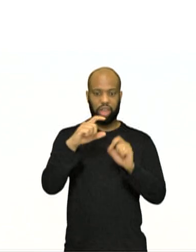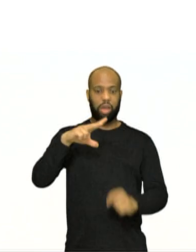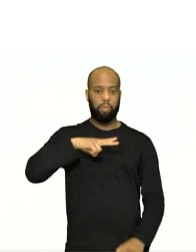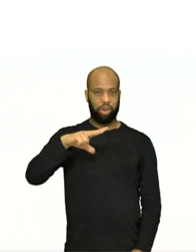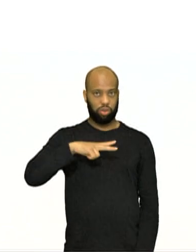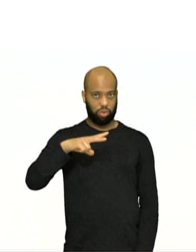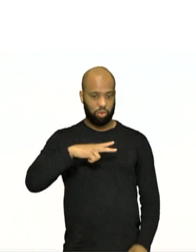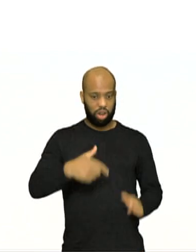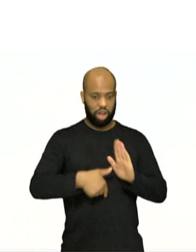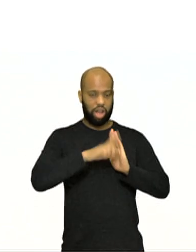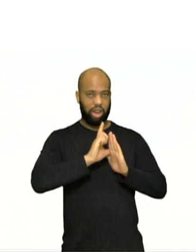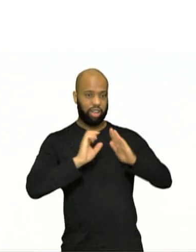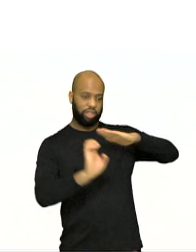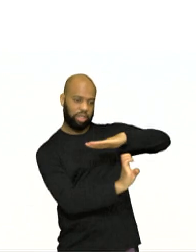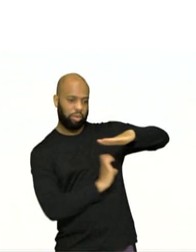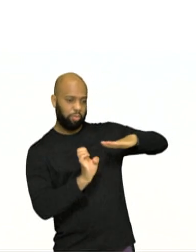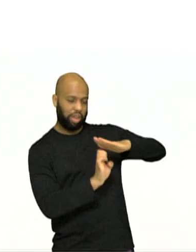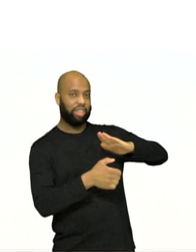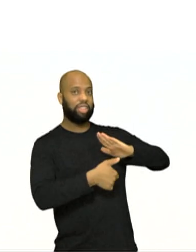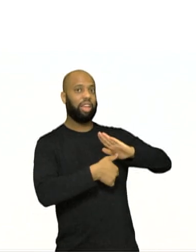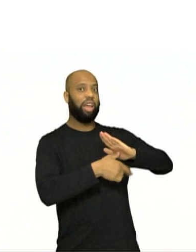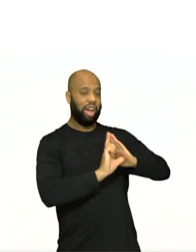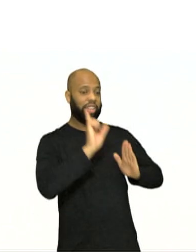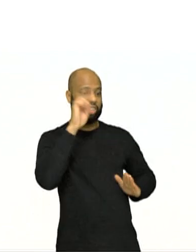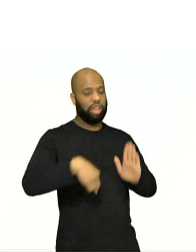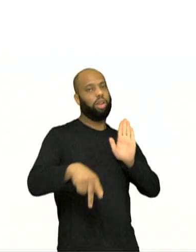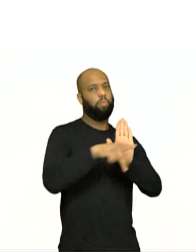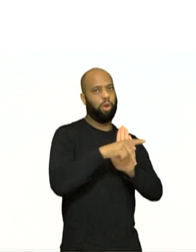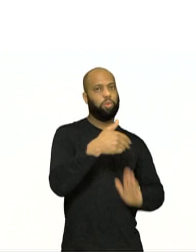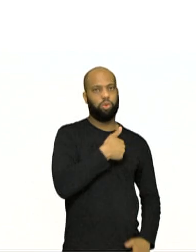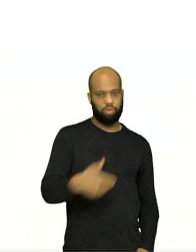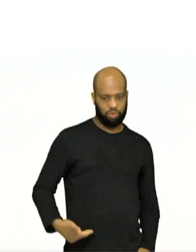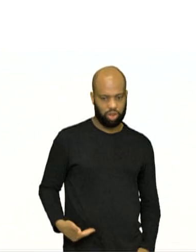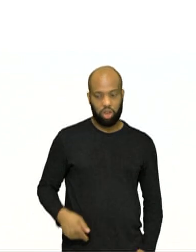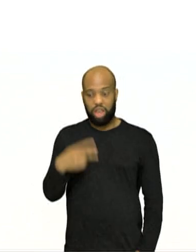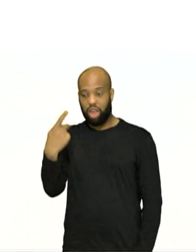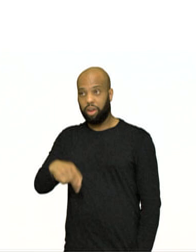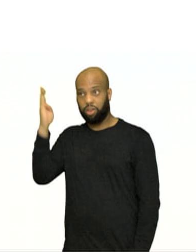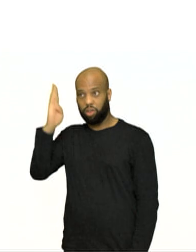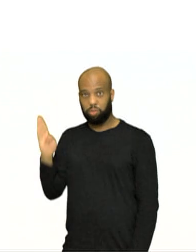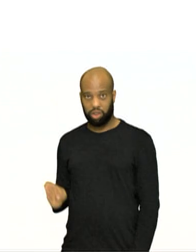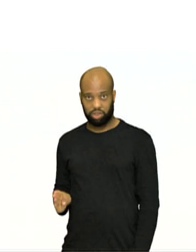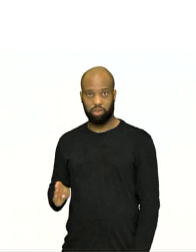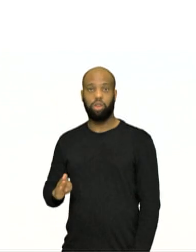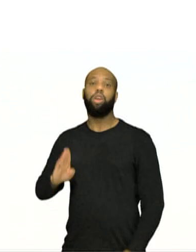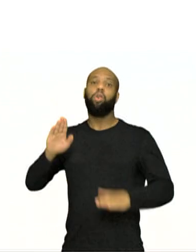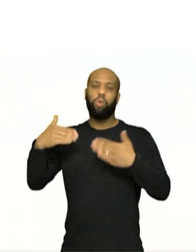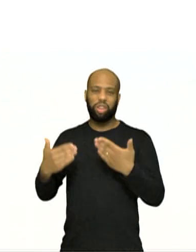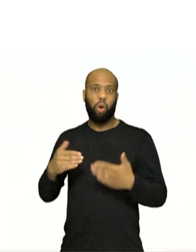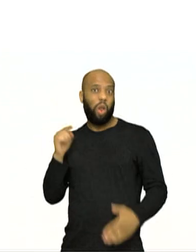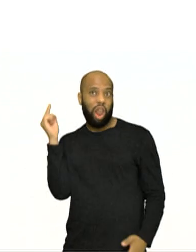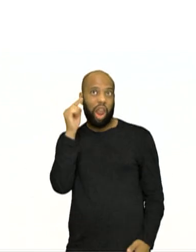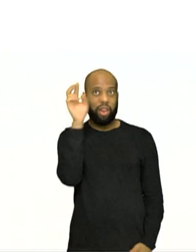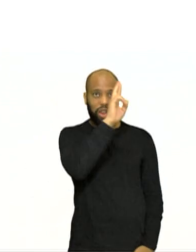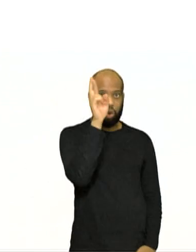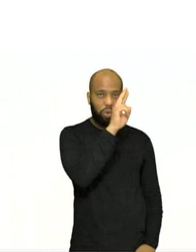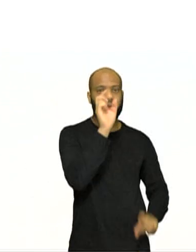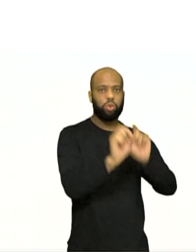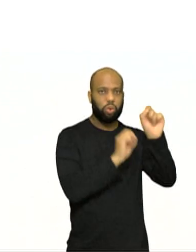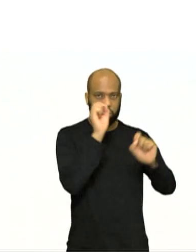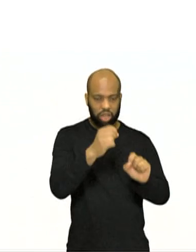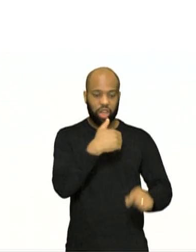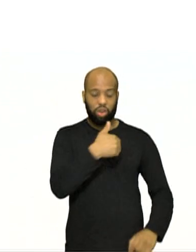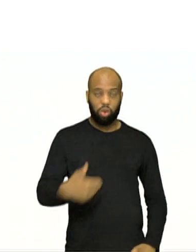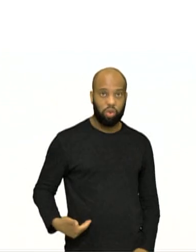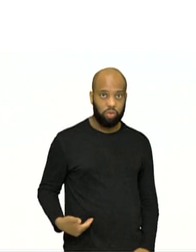das antigas empresas estatais. Ao contrário do que acontece no Brasil, as estatais russas elas eram planificadas.